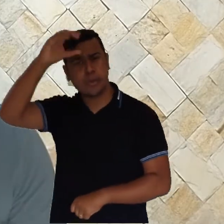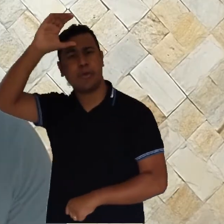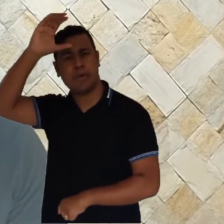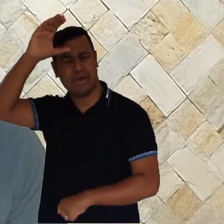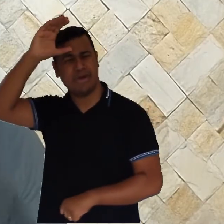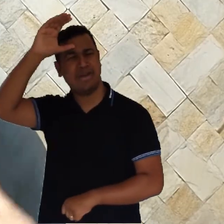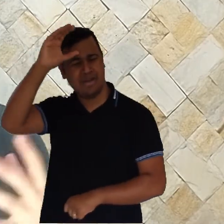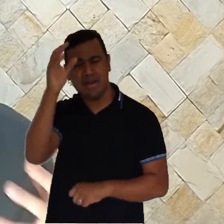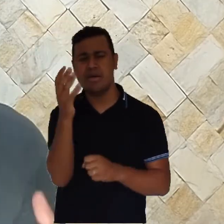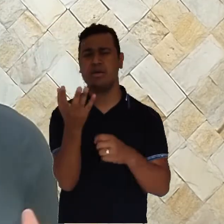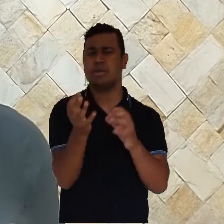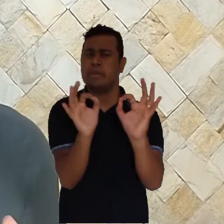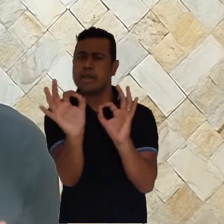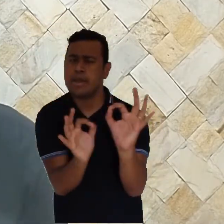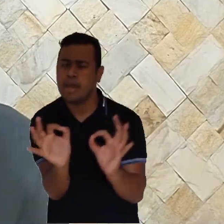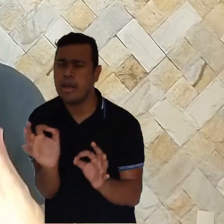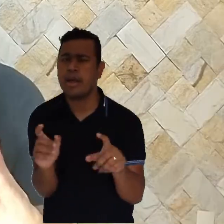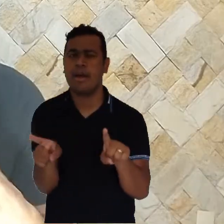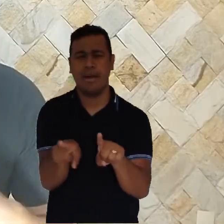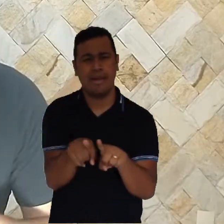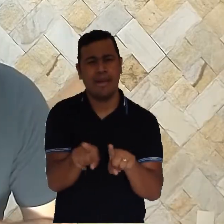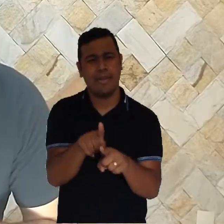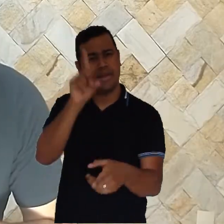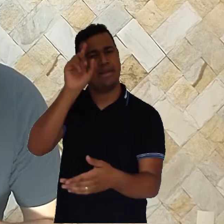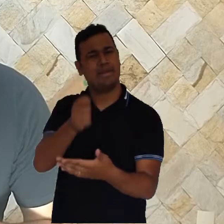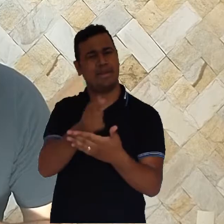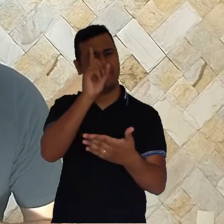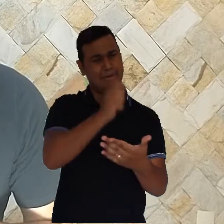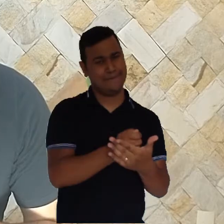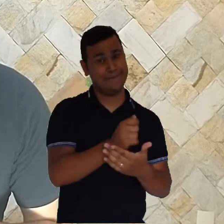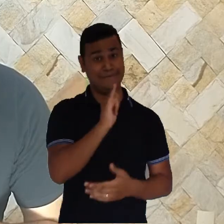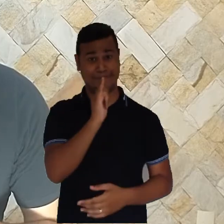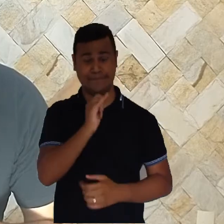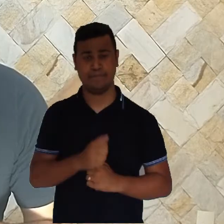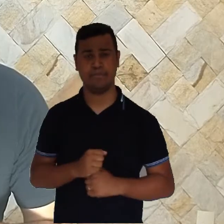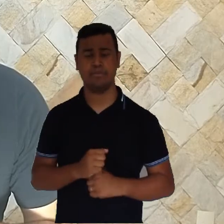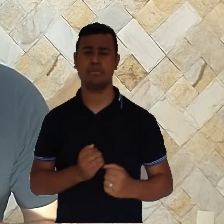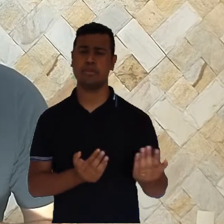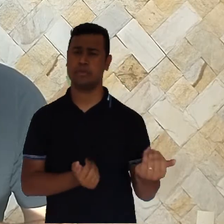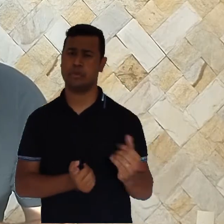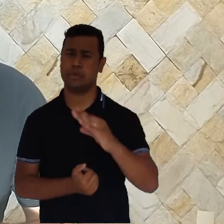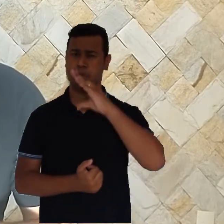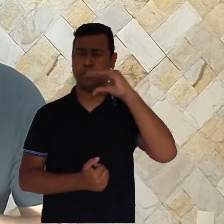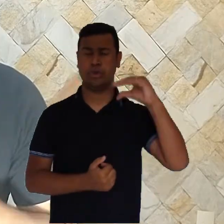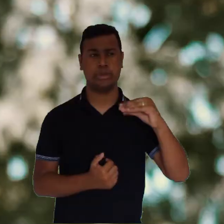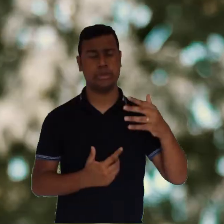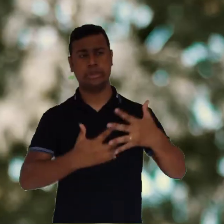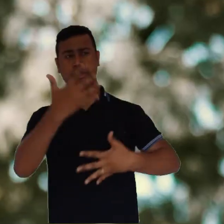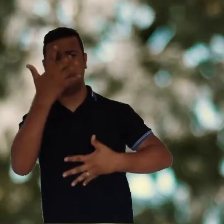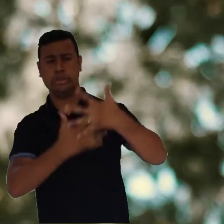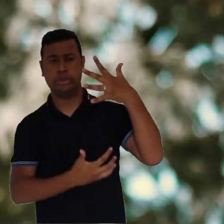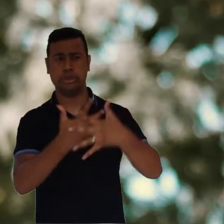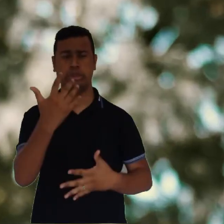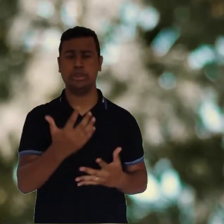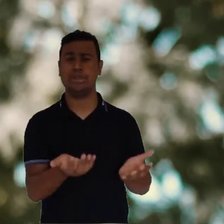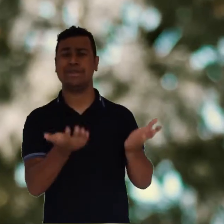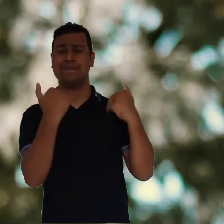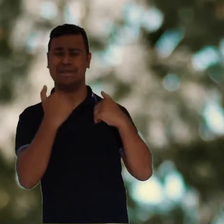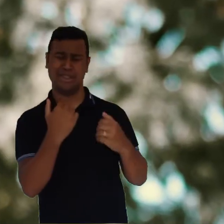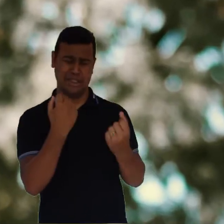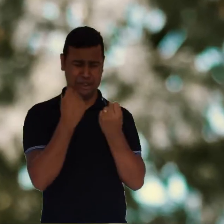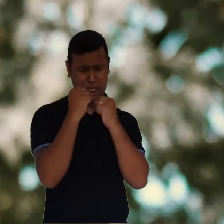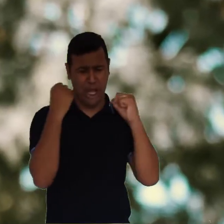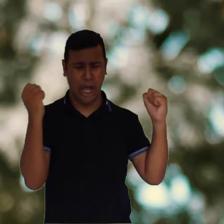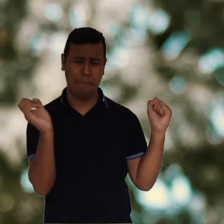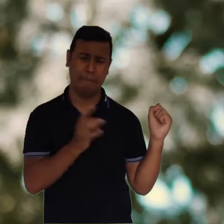de planejamento e tomada de decisão. Por exemplo, quando o adolescente se vê numa situação conflituosa, que gera estresse, medo ou